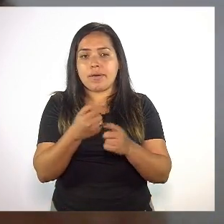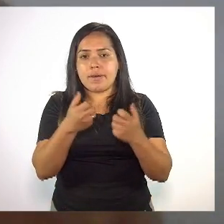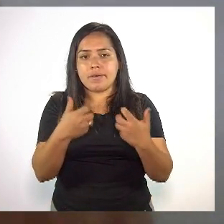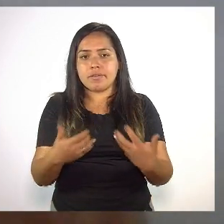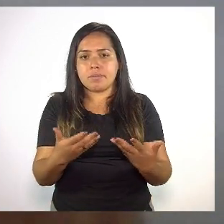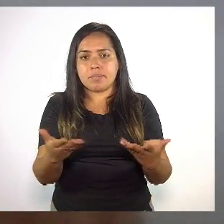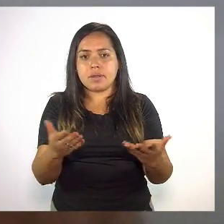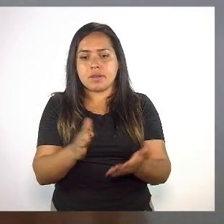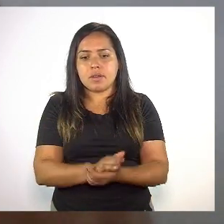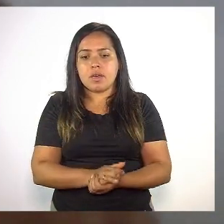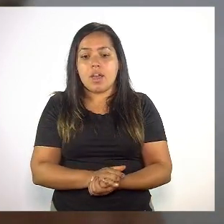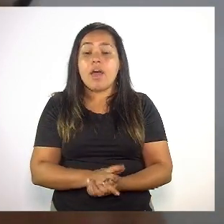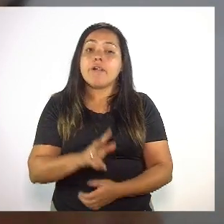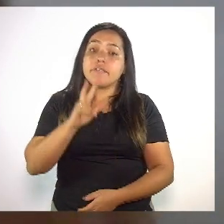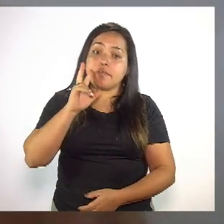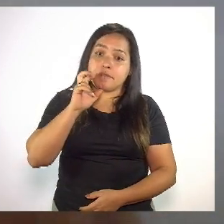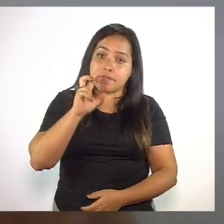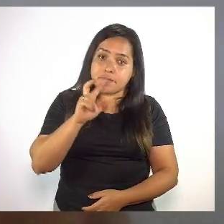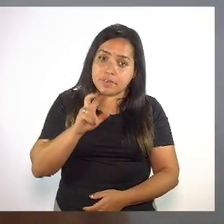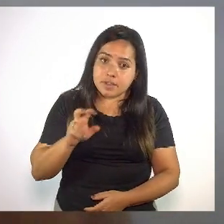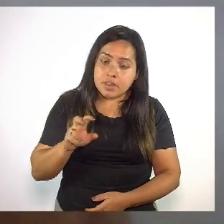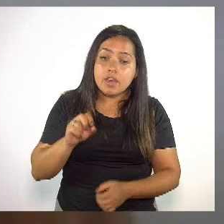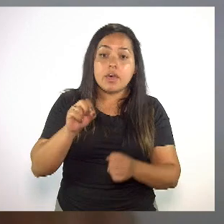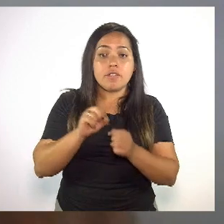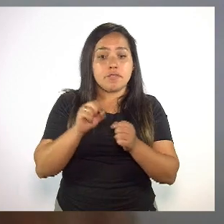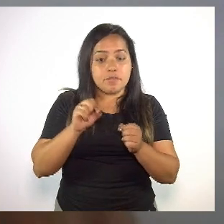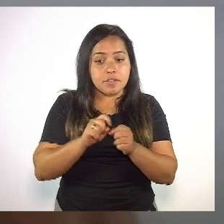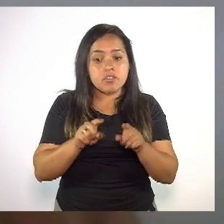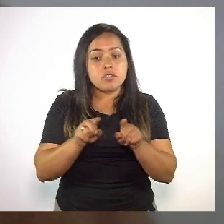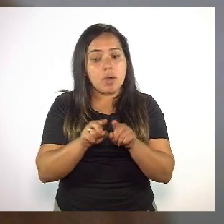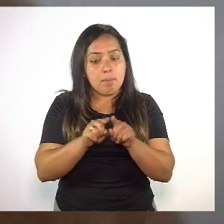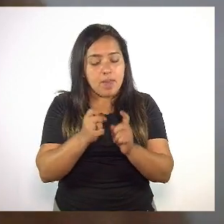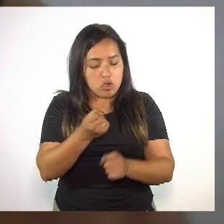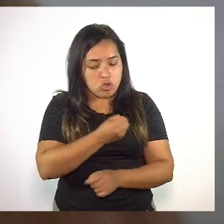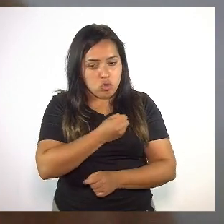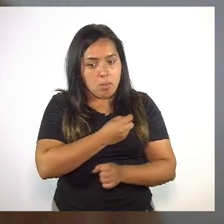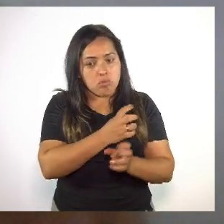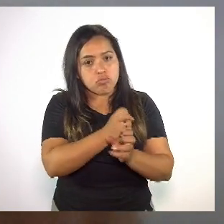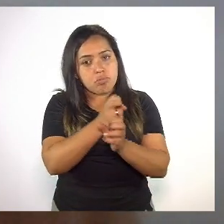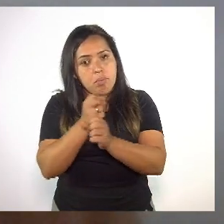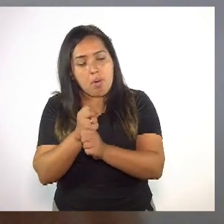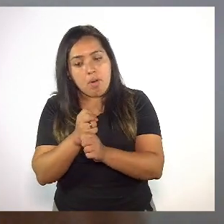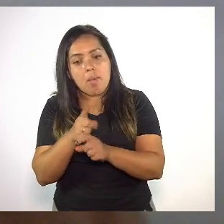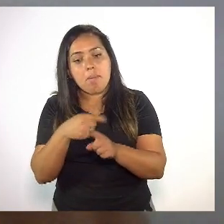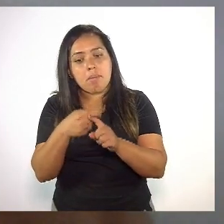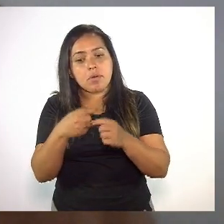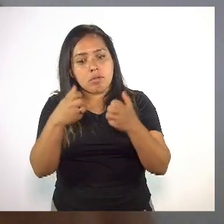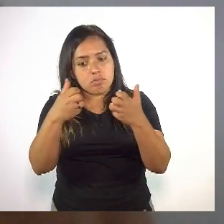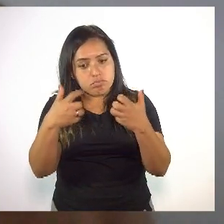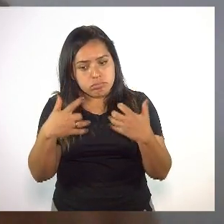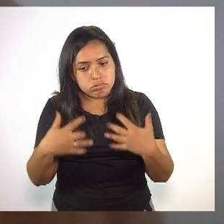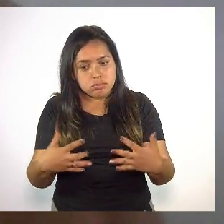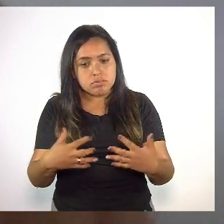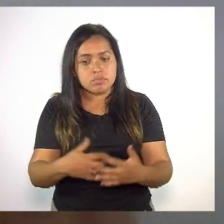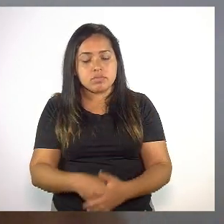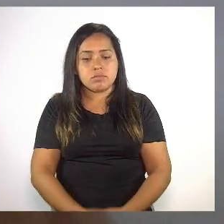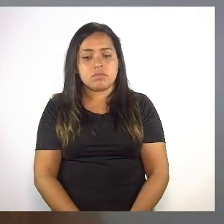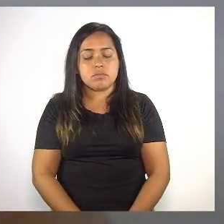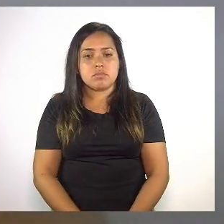uma exposição, apresentei, inclusive, números, já justificativas, e